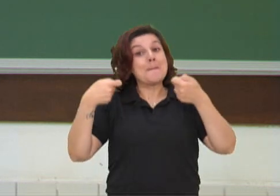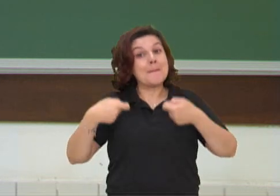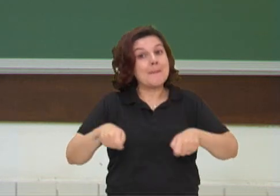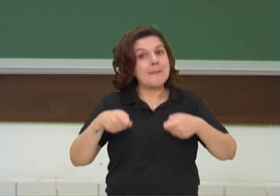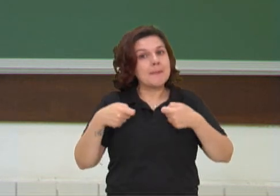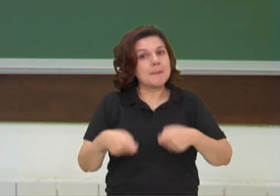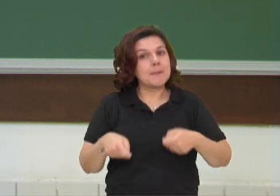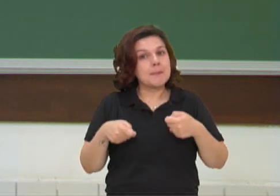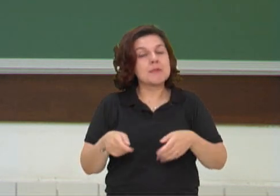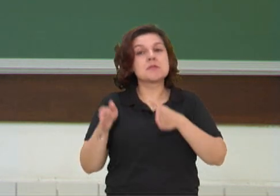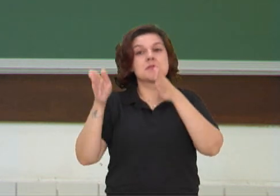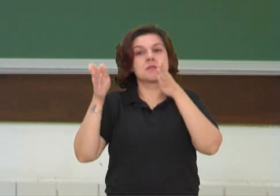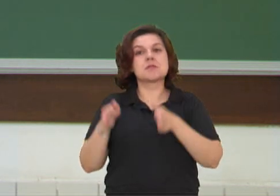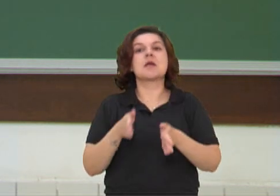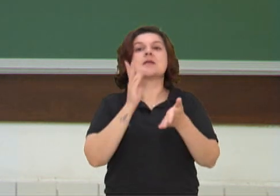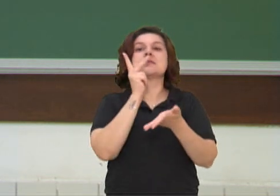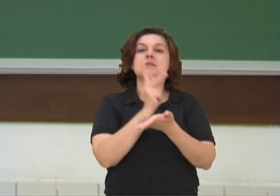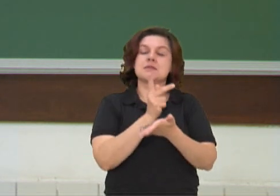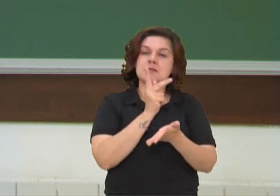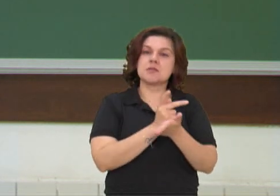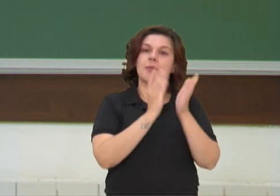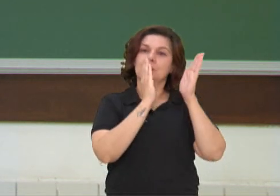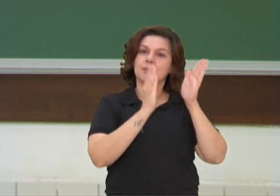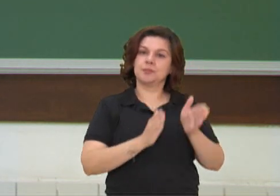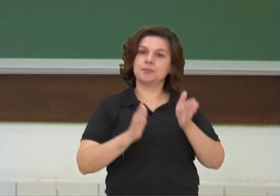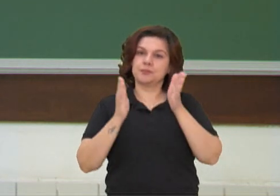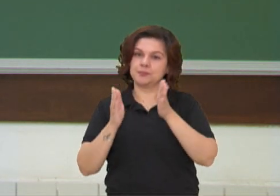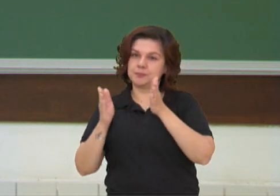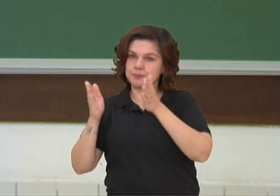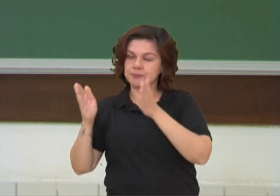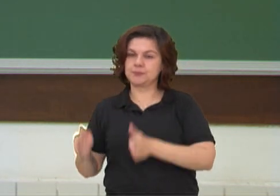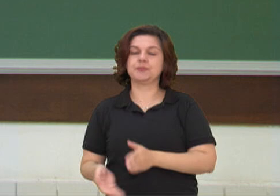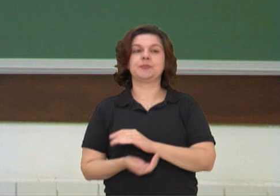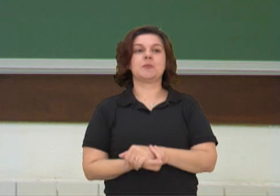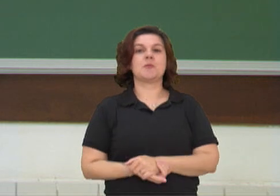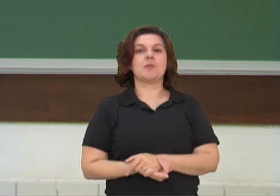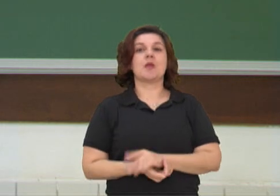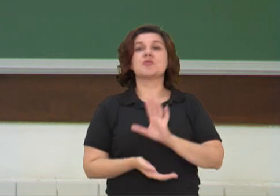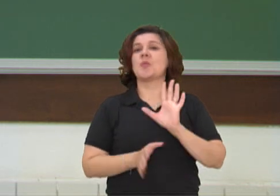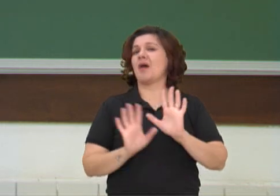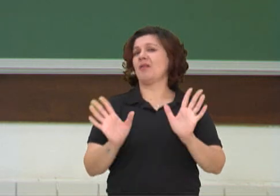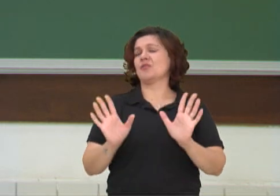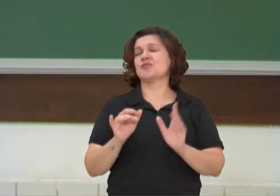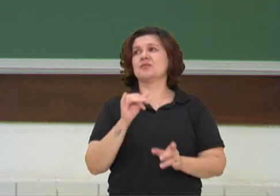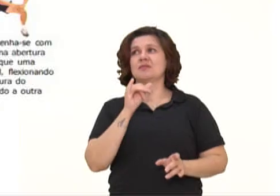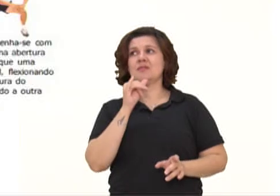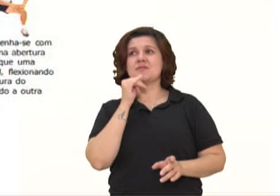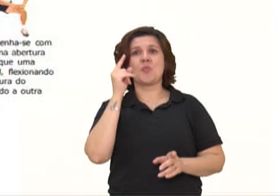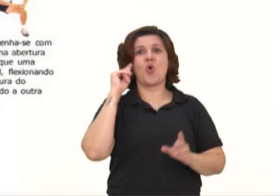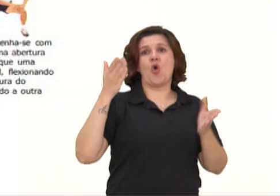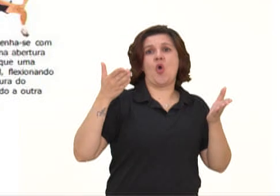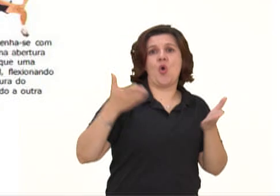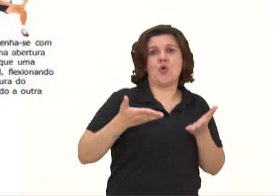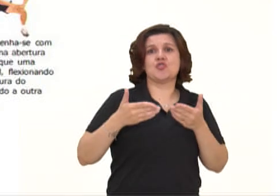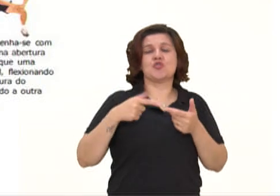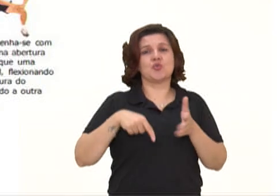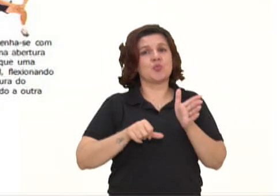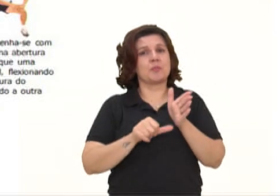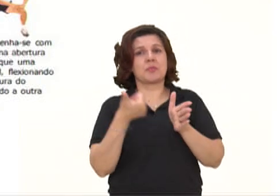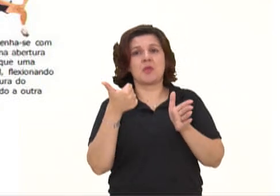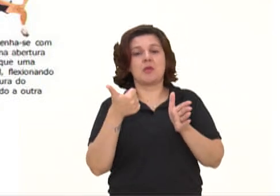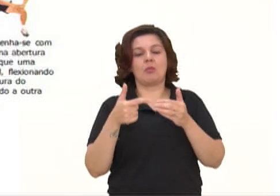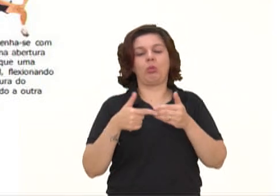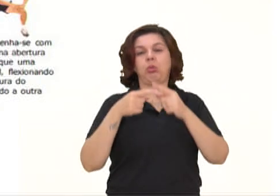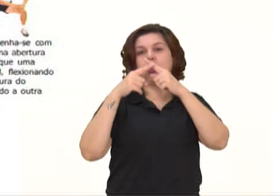precisa praticar ela de forma regular e com uma certa frequência. Então nada adianta você fazer ali uma única vez esse exercício e nunca